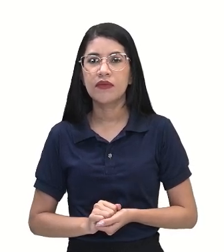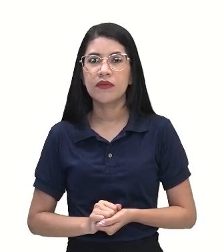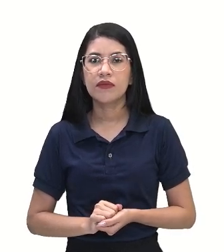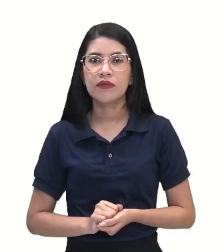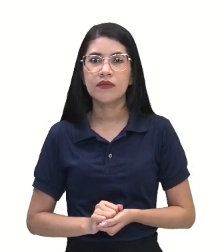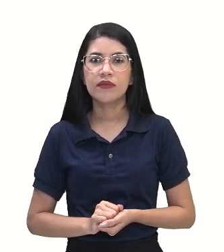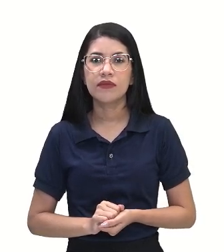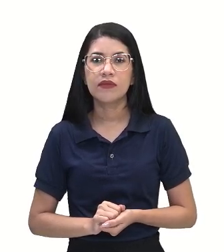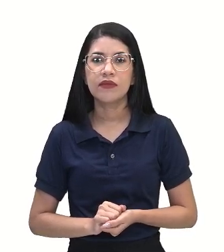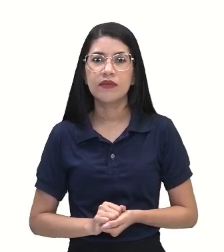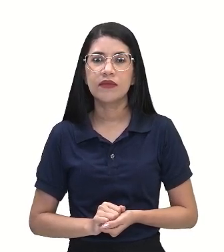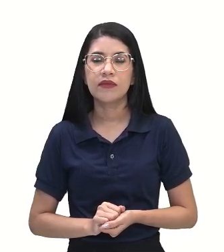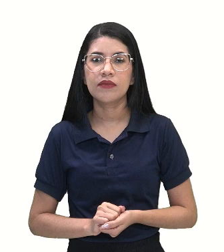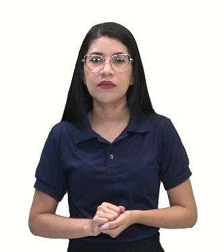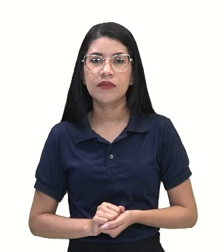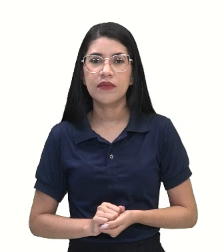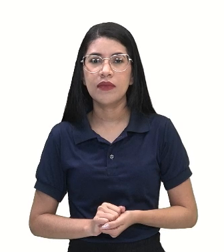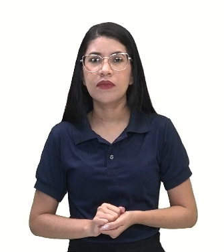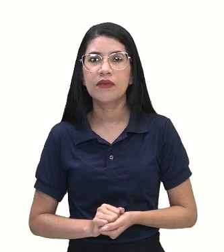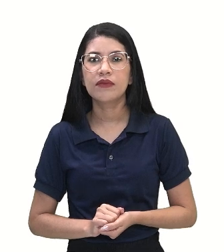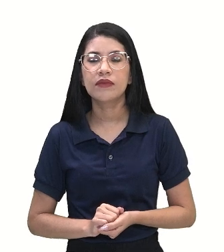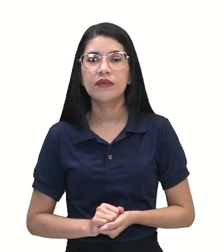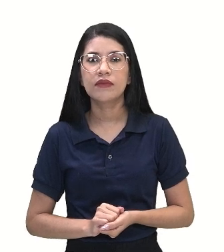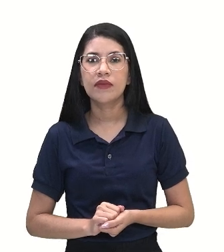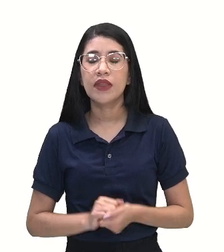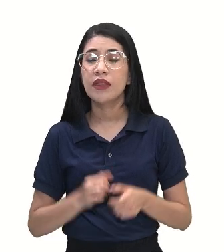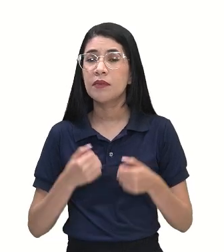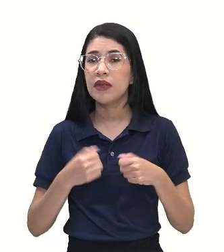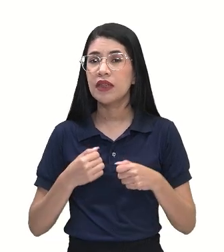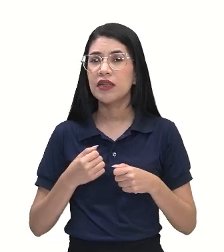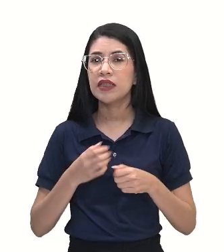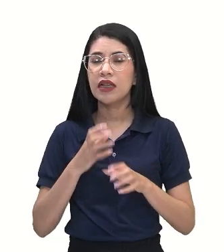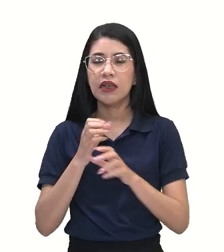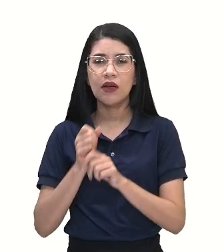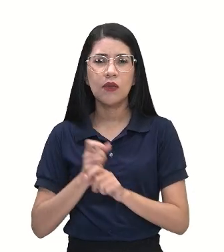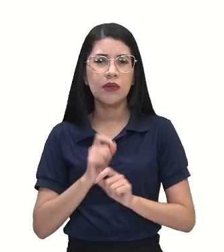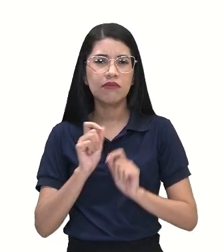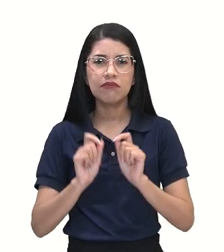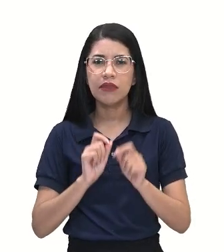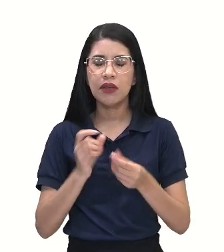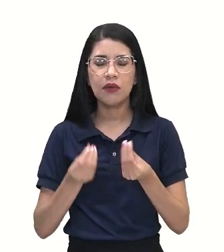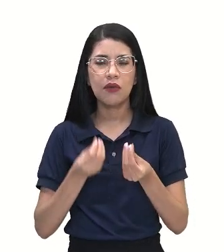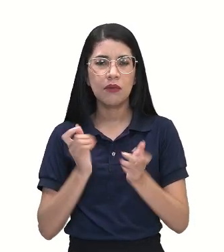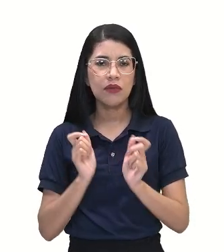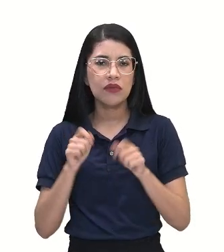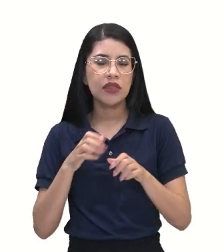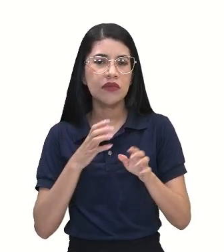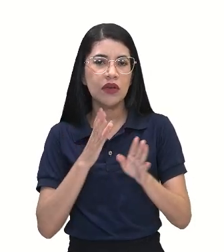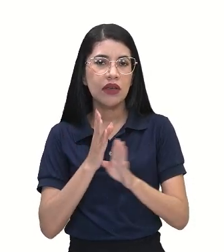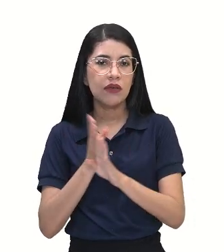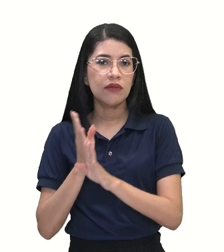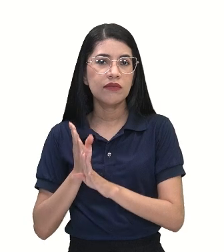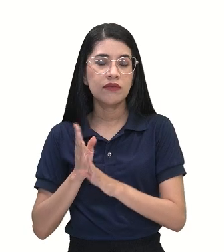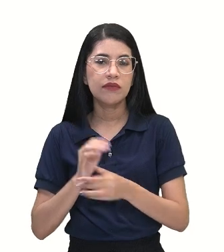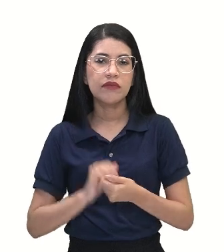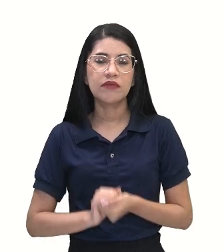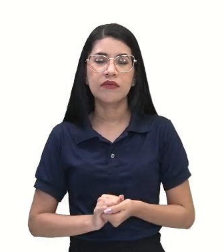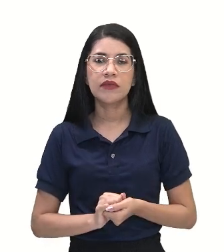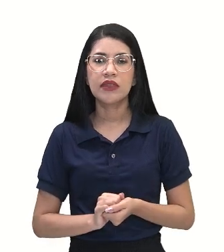termo dessa sequência. O que eu tenho que fazer? Vamos lá. Quem